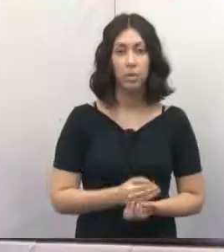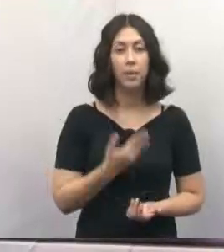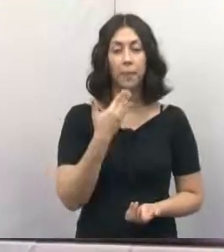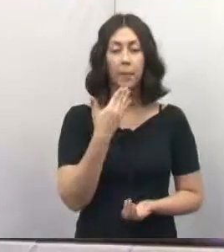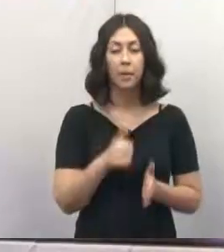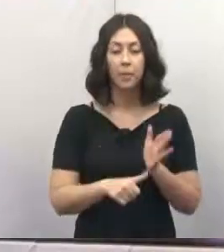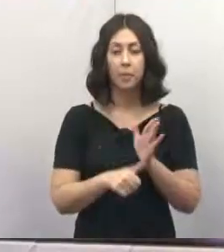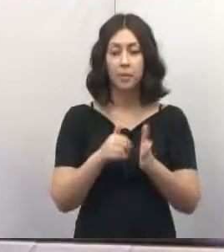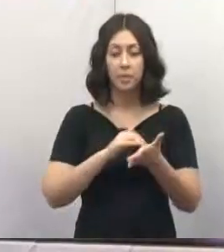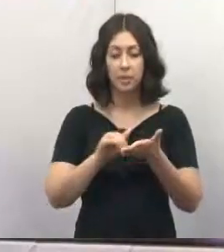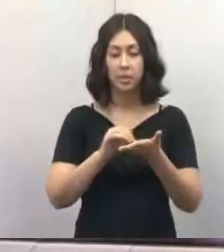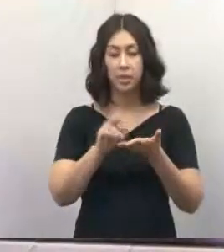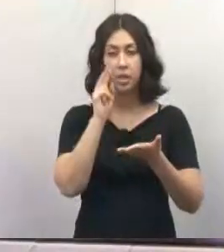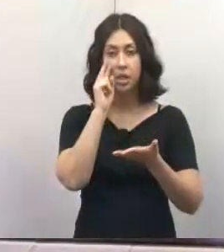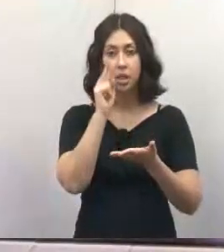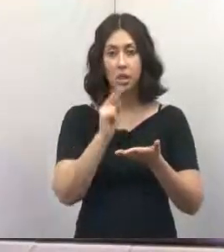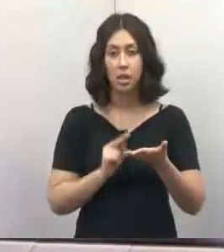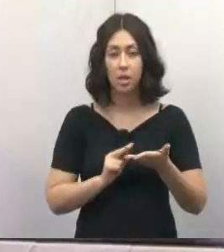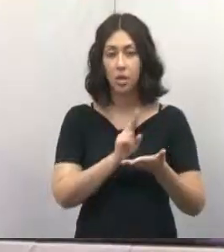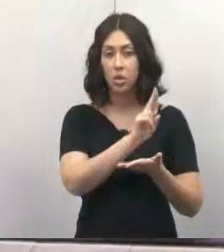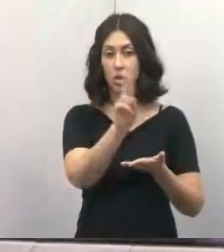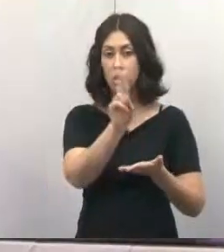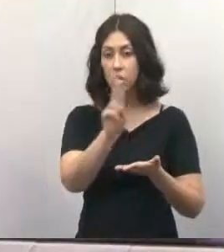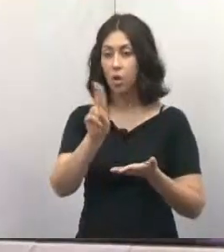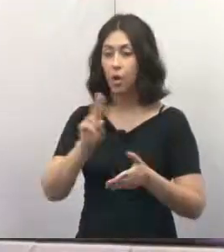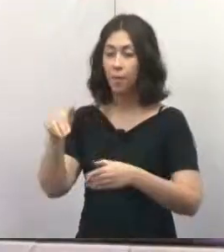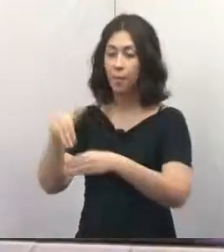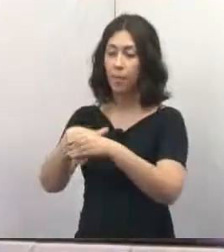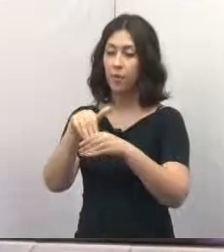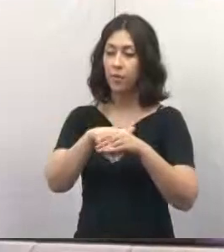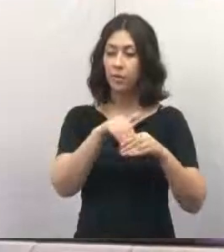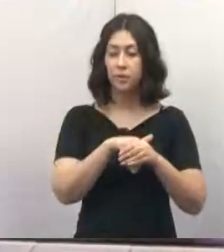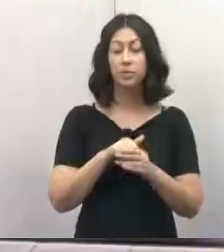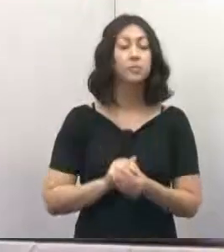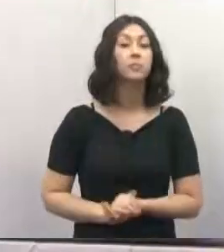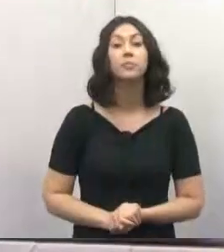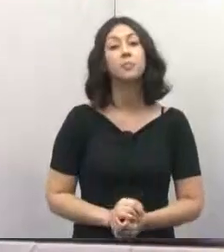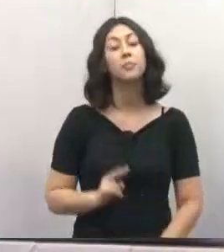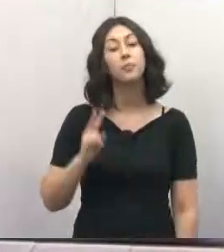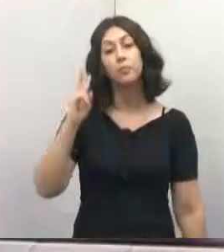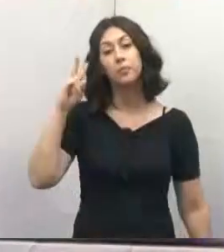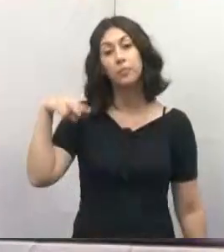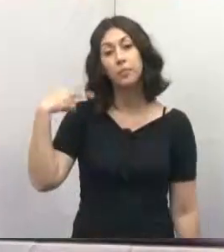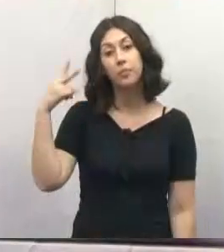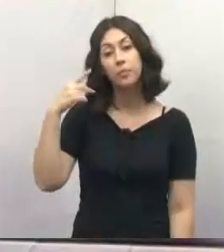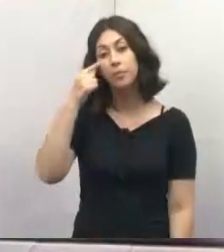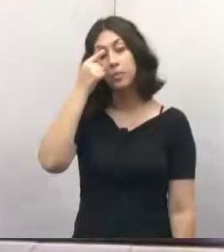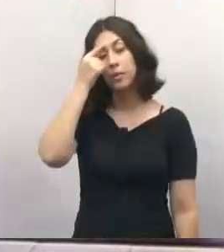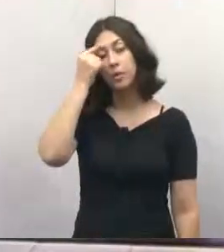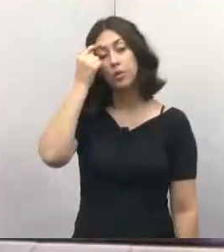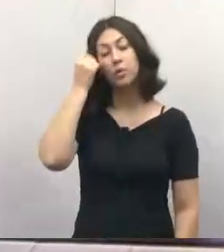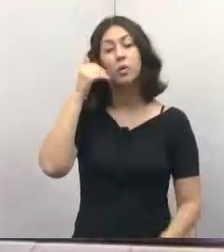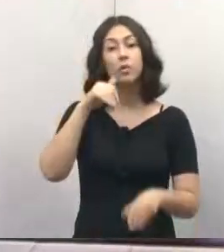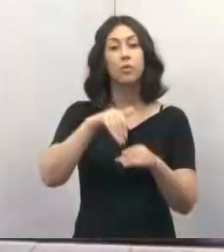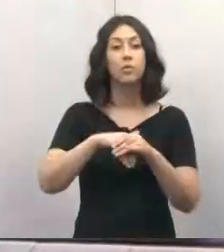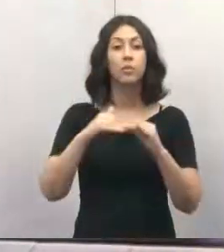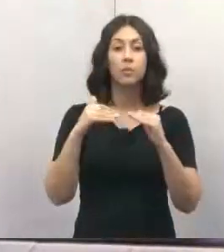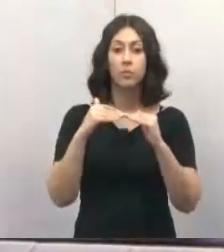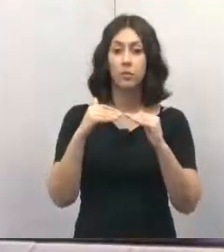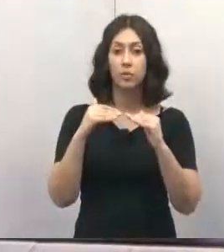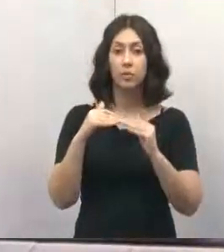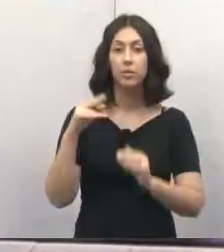Peço agora ao primeiro secretário que faça a votação nominal do projeto na forma regimental. Como voto, vereador Edgar Sassac,